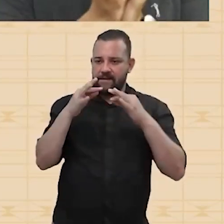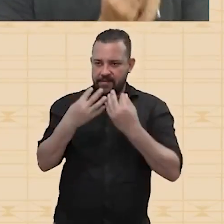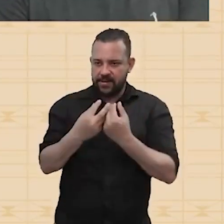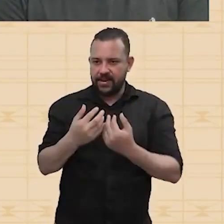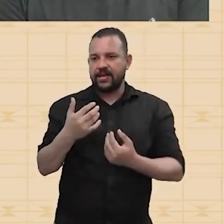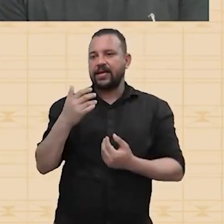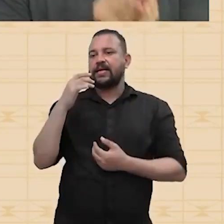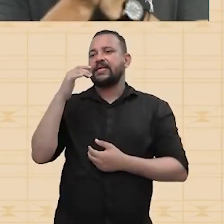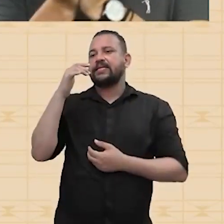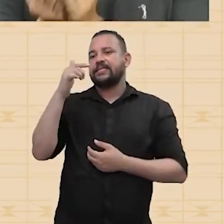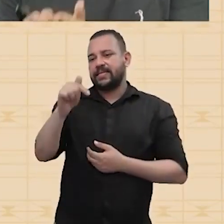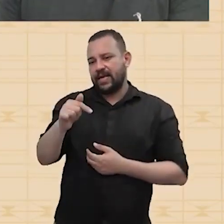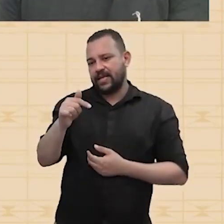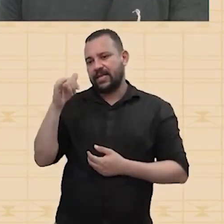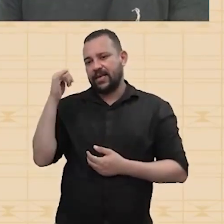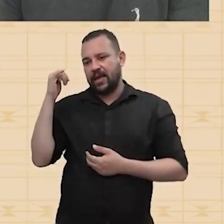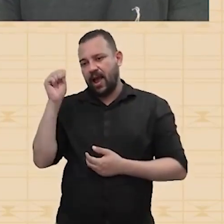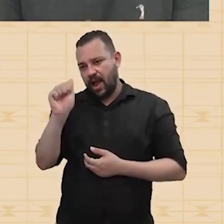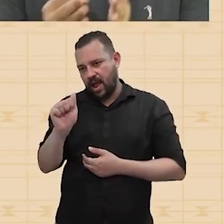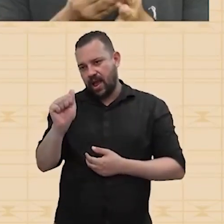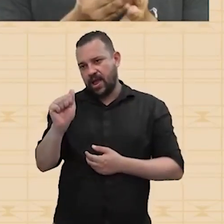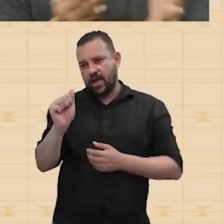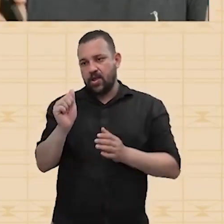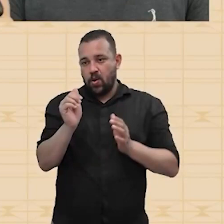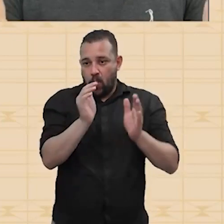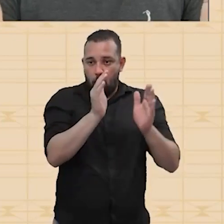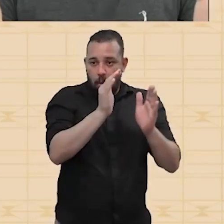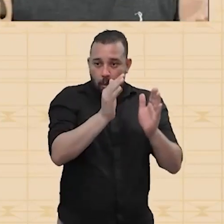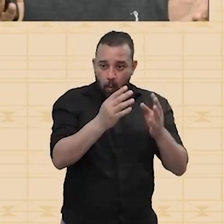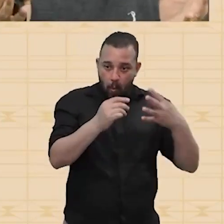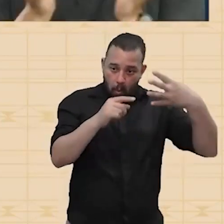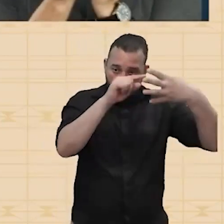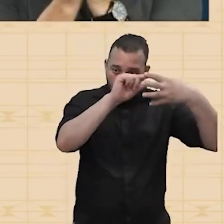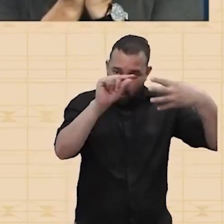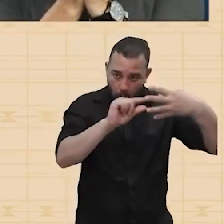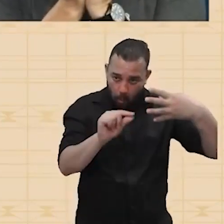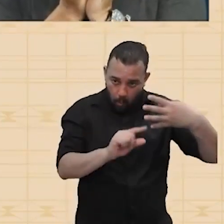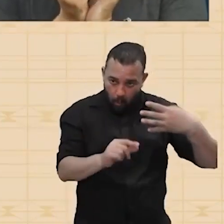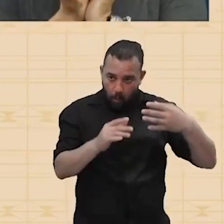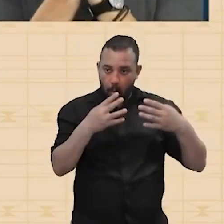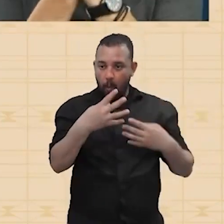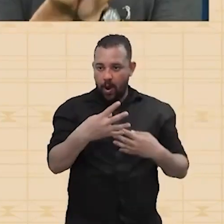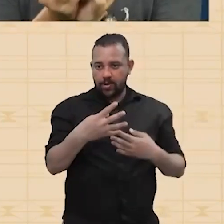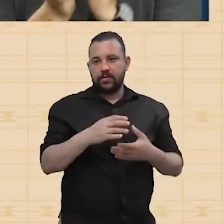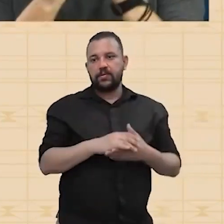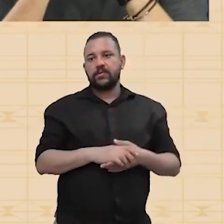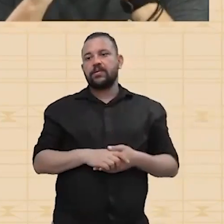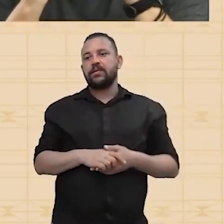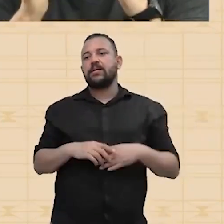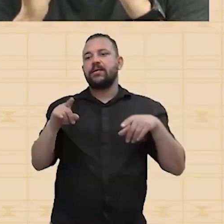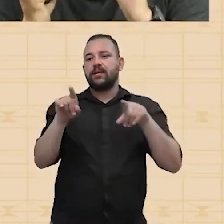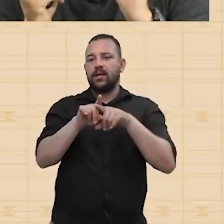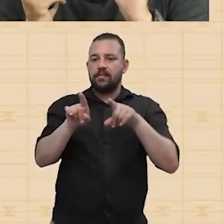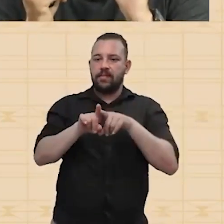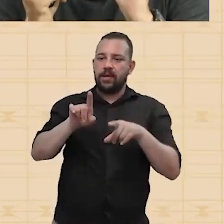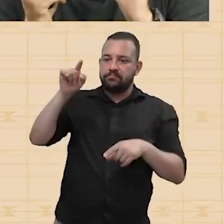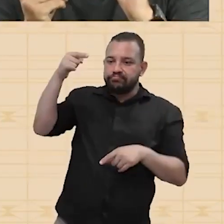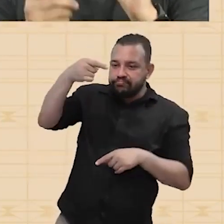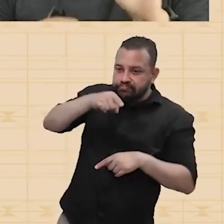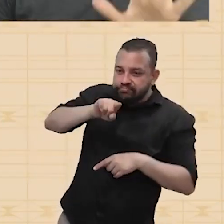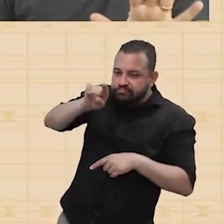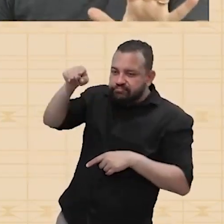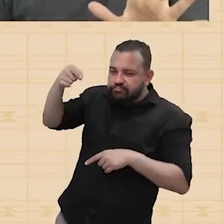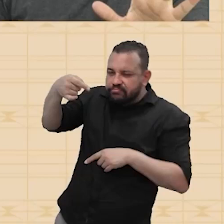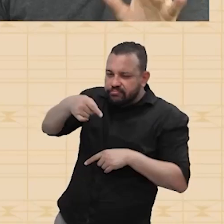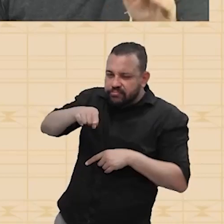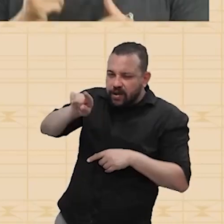7A e no quarto período. Tá vendo, pessoal? Nós fizemos a distribuição eletrônica para a família